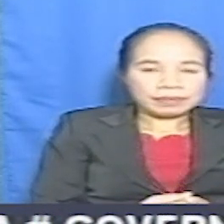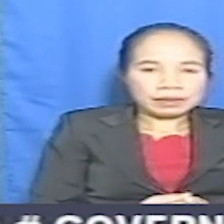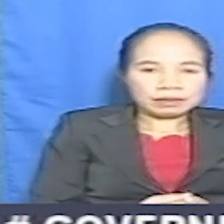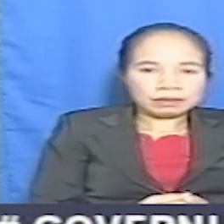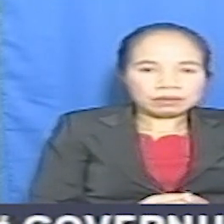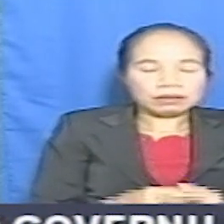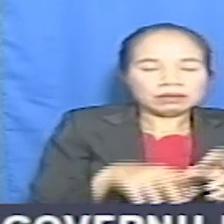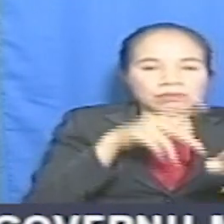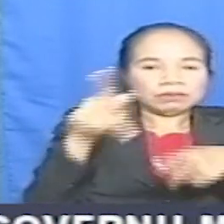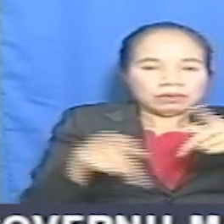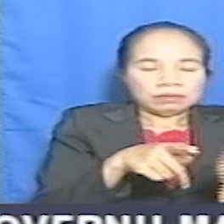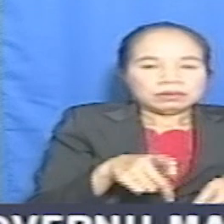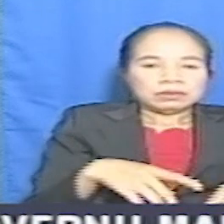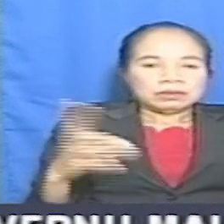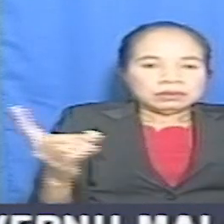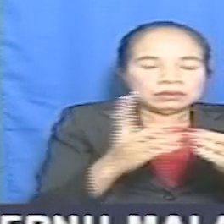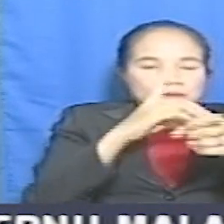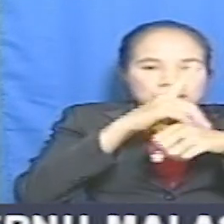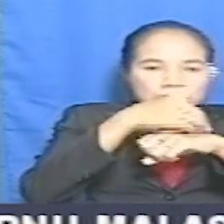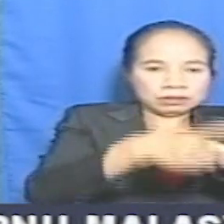A população nebe mak afeta ba